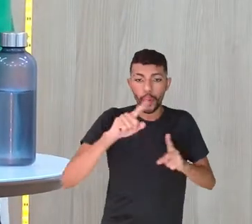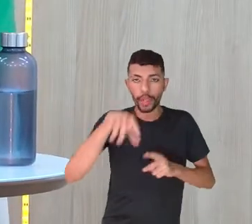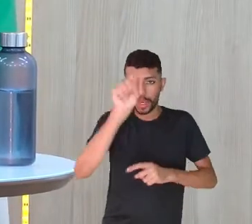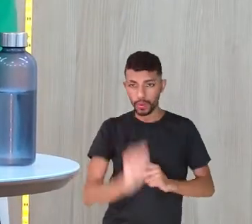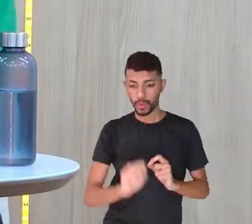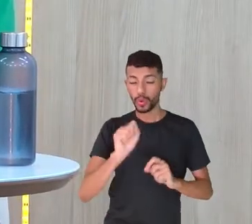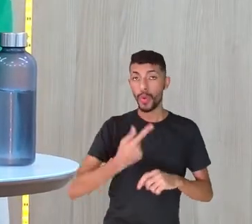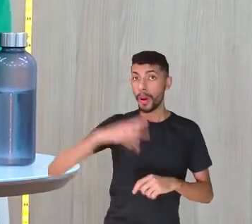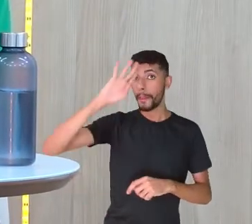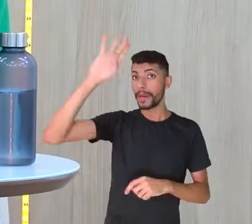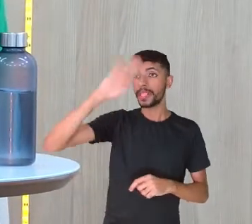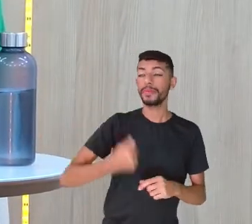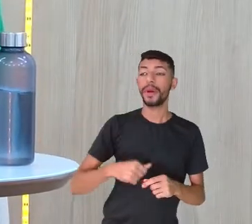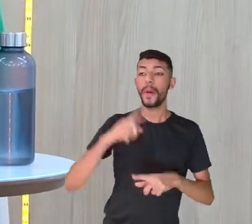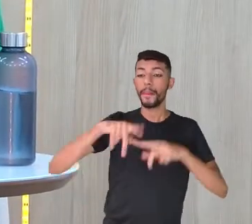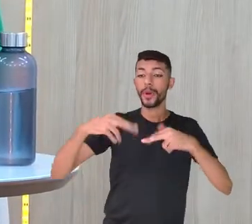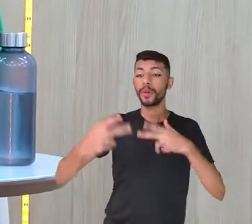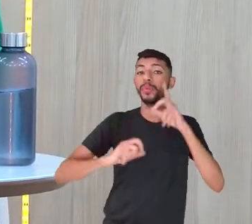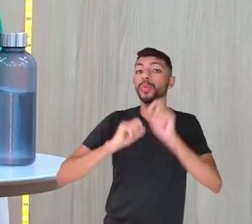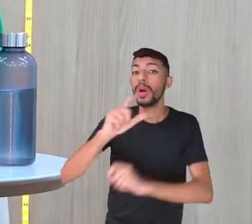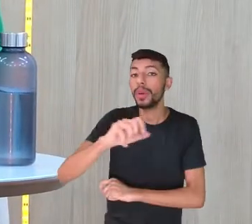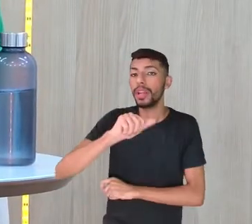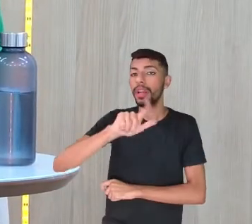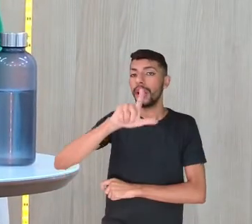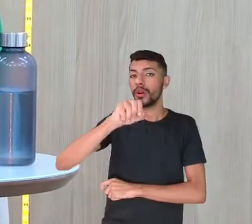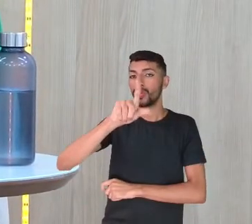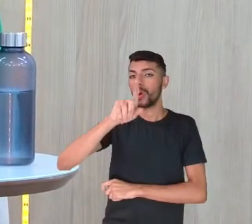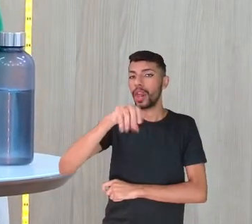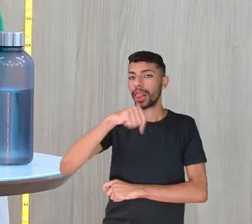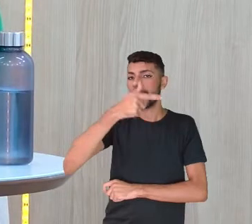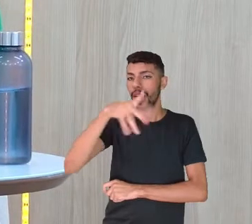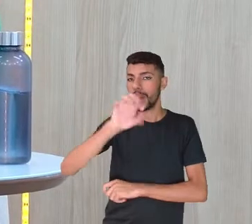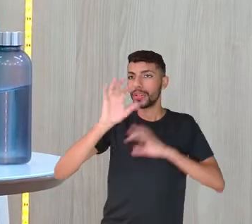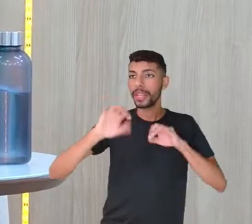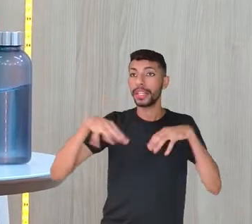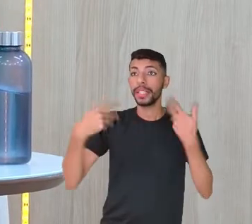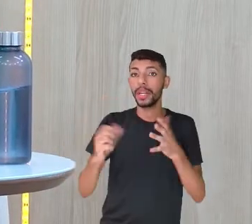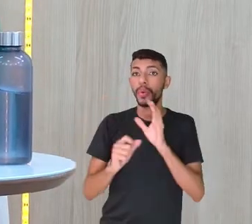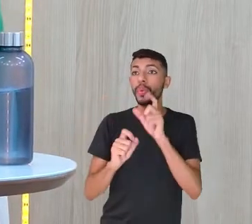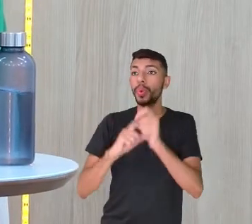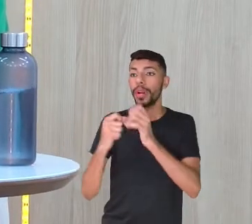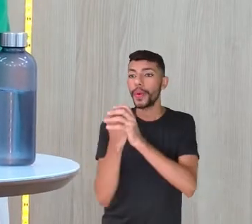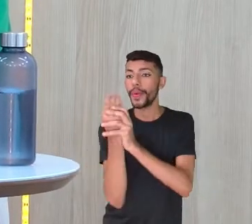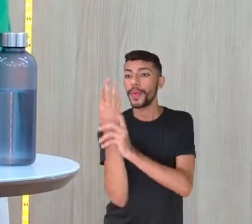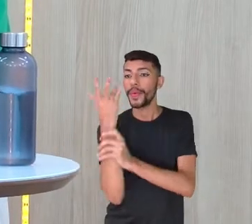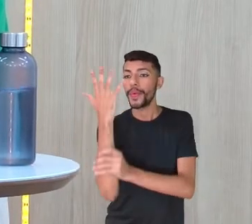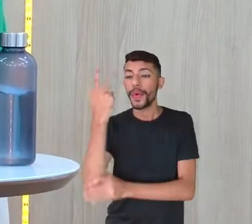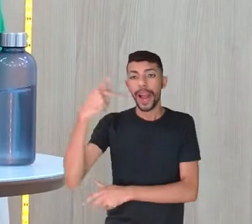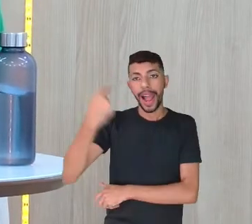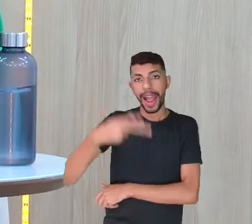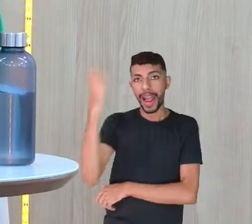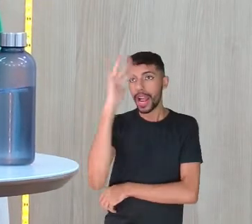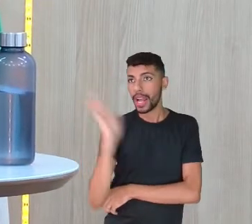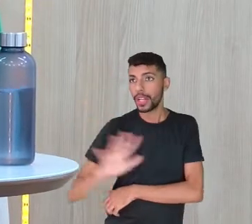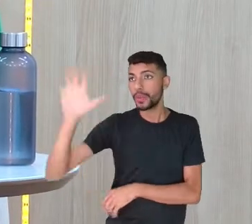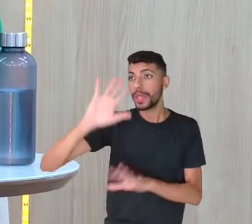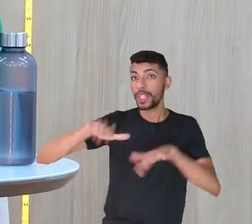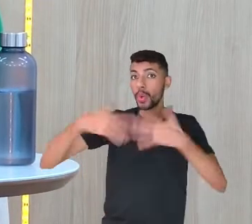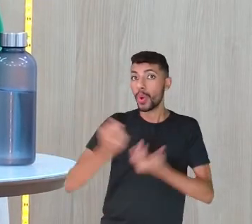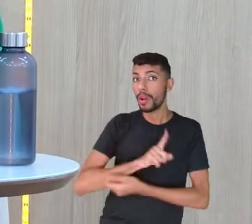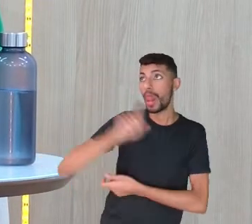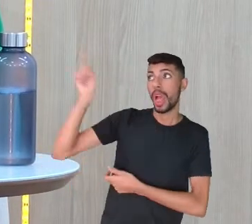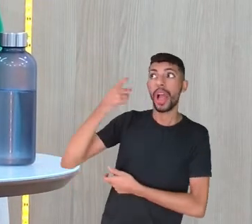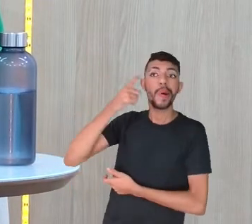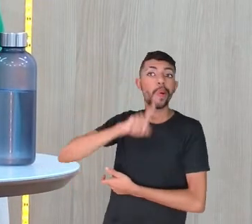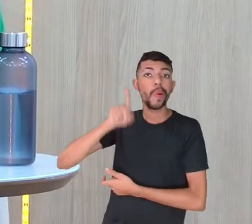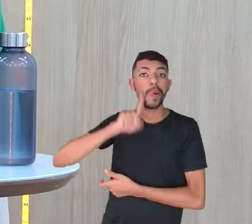Unidos era o algodão. Então, o algodão ele floresceu literalmente aqui no Brasil quando lá nos Estados Unidos